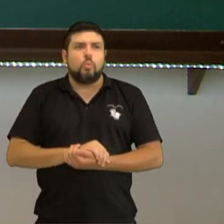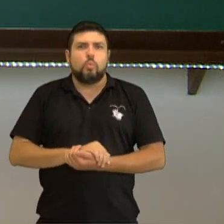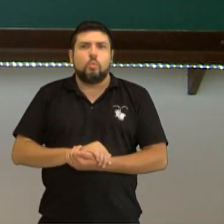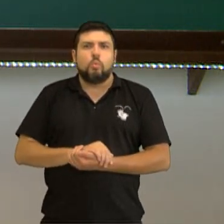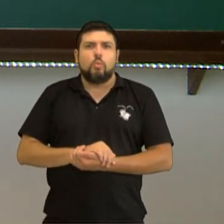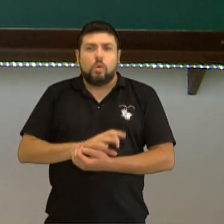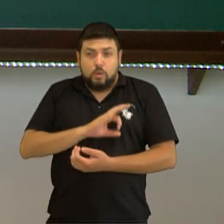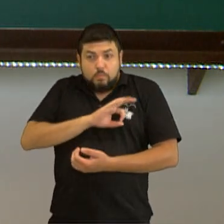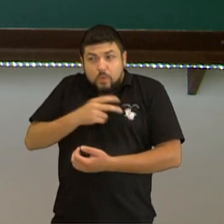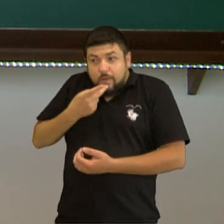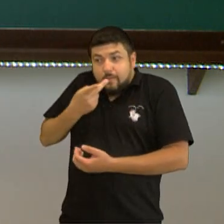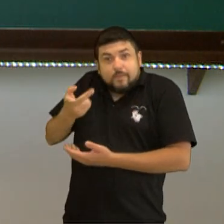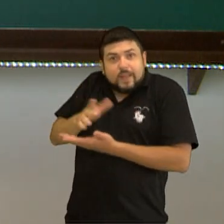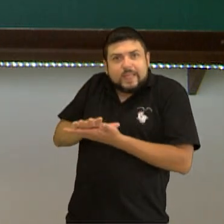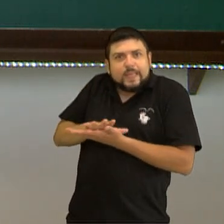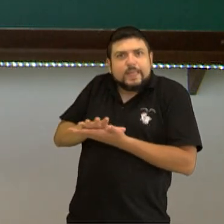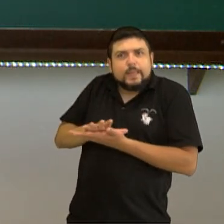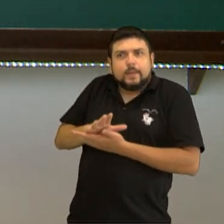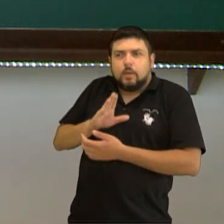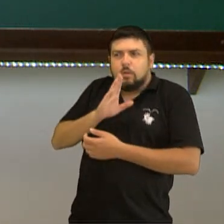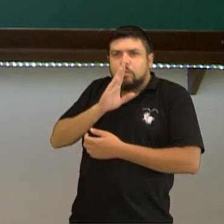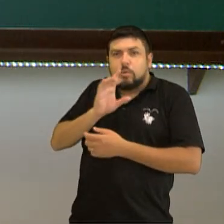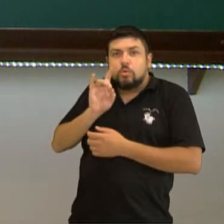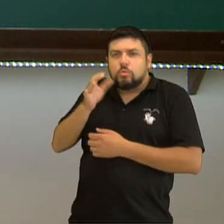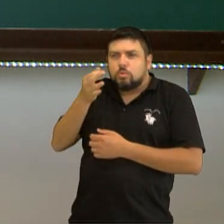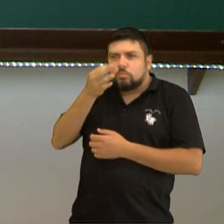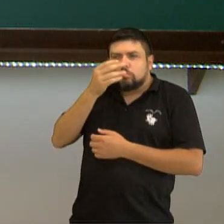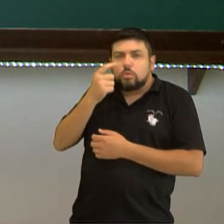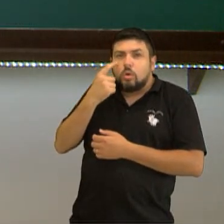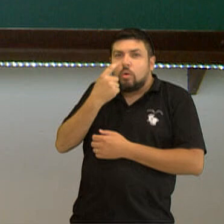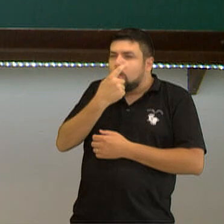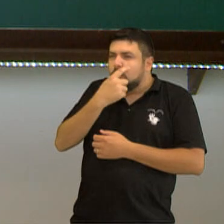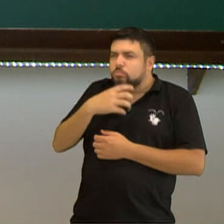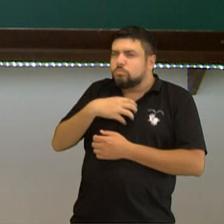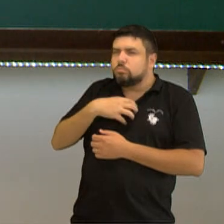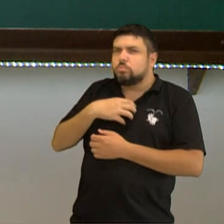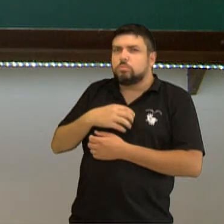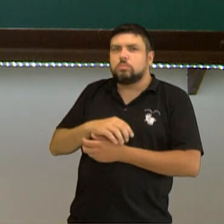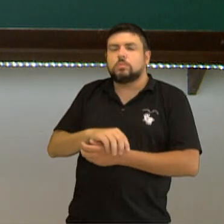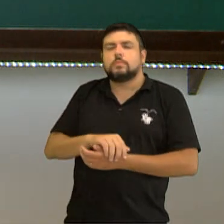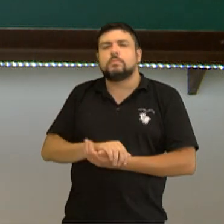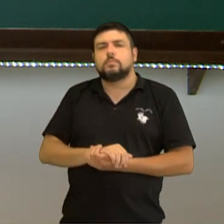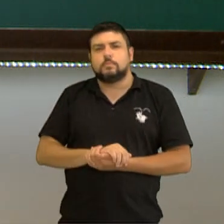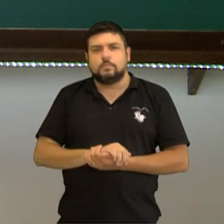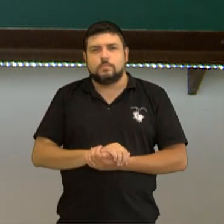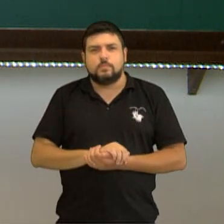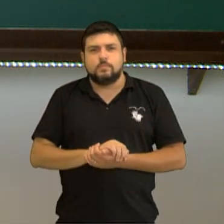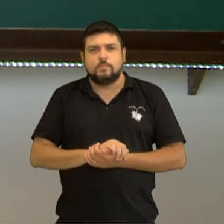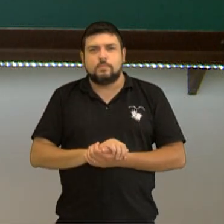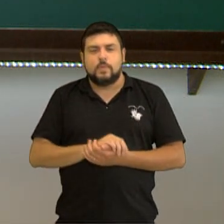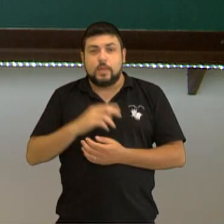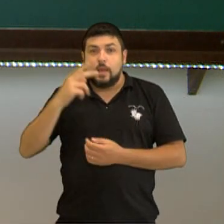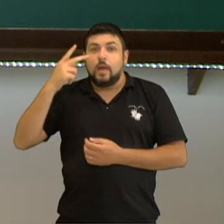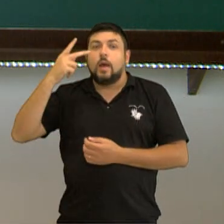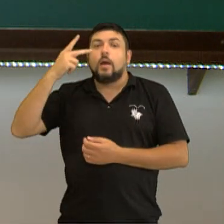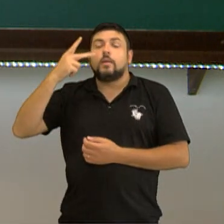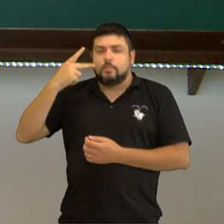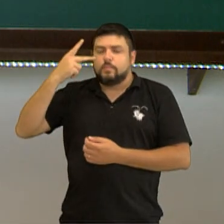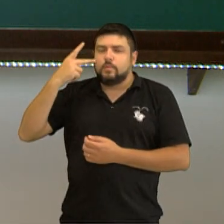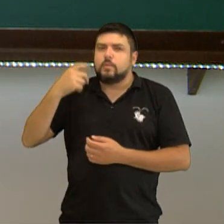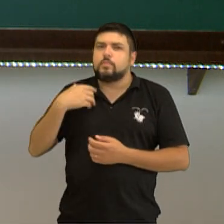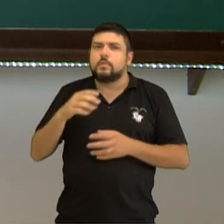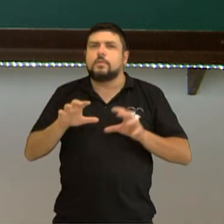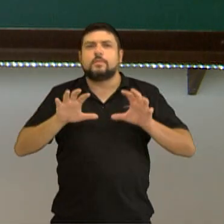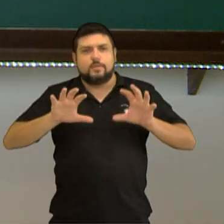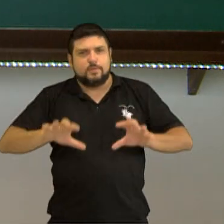Compreende, pessoal? Muito interessante essa frase. Isso é o poder. E as relações políticas são hierarquizadas e são relacionadas